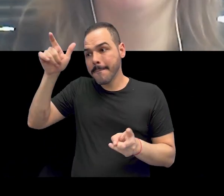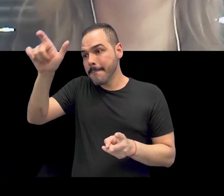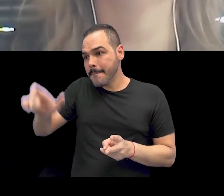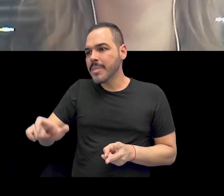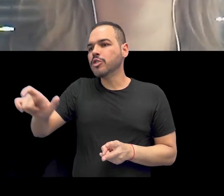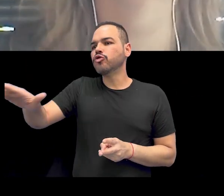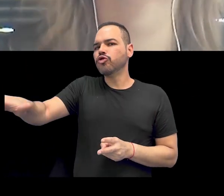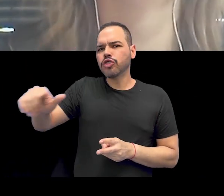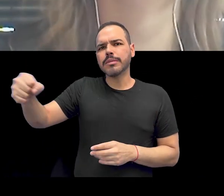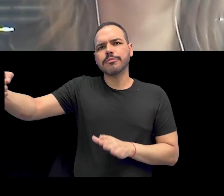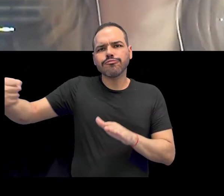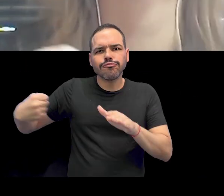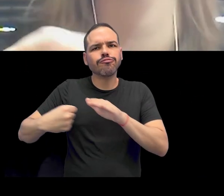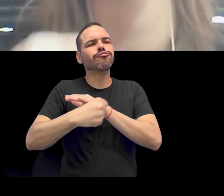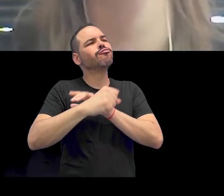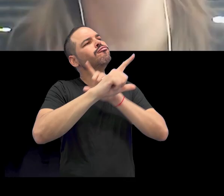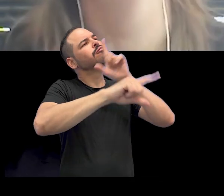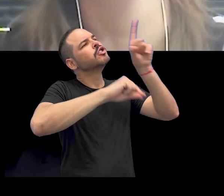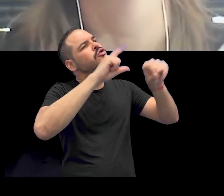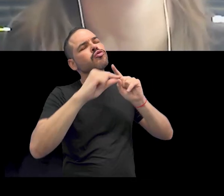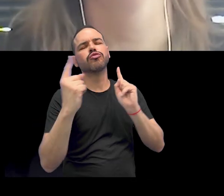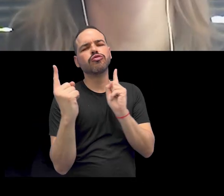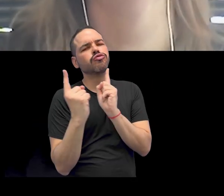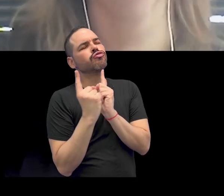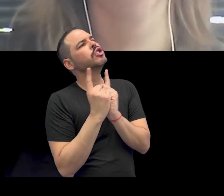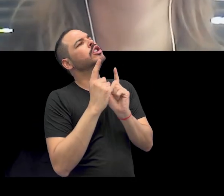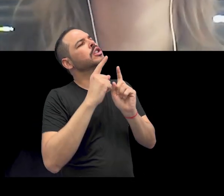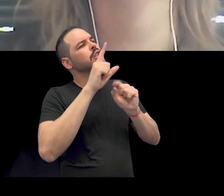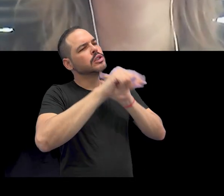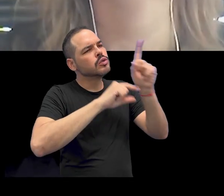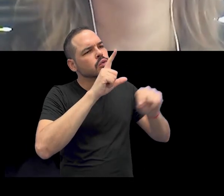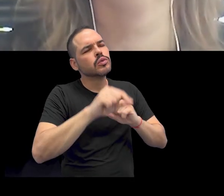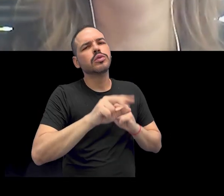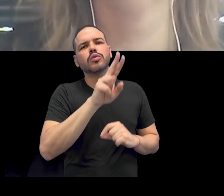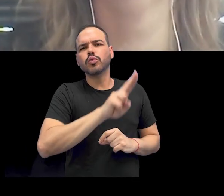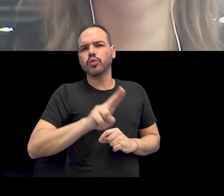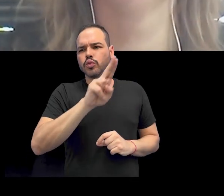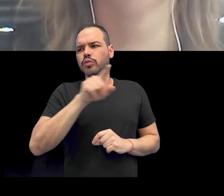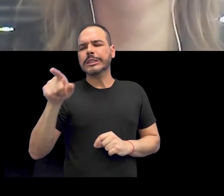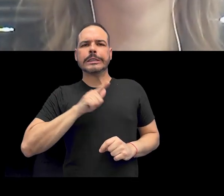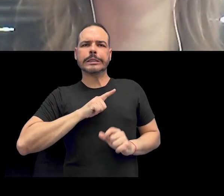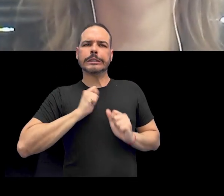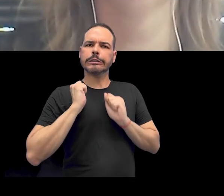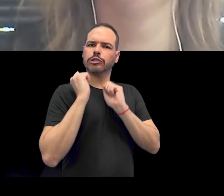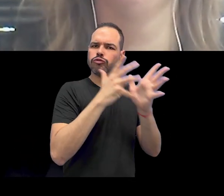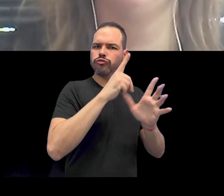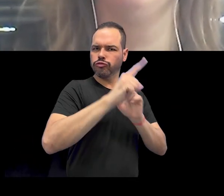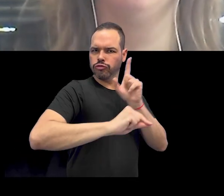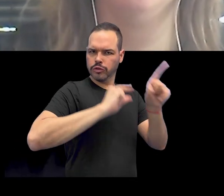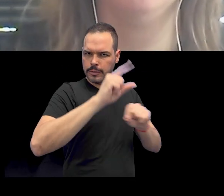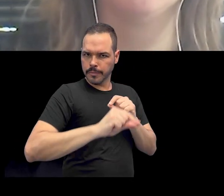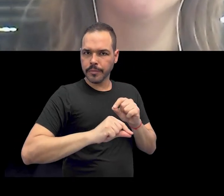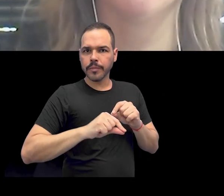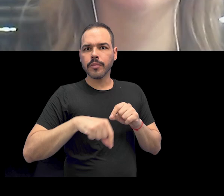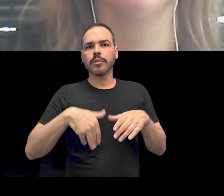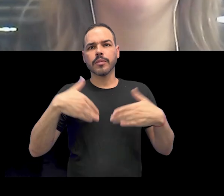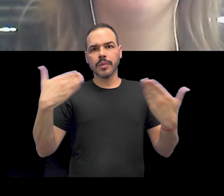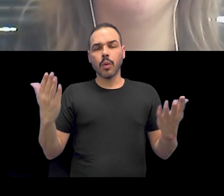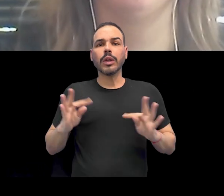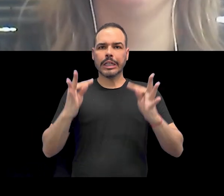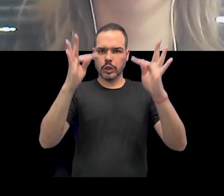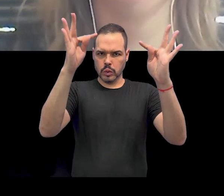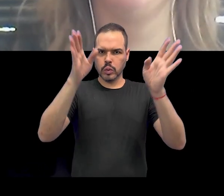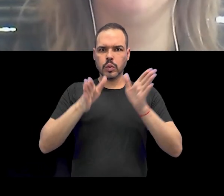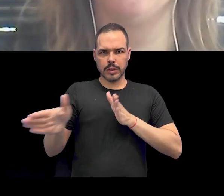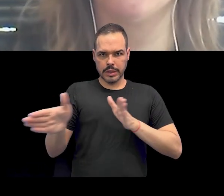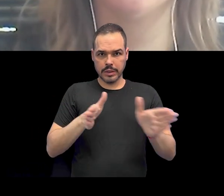ativa, né, na decisão, na escolha, no uso. E então, reforçando que a tecnologia assistiva é